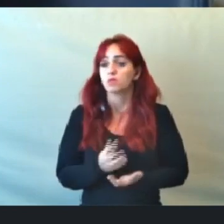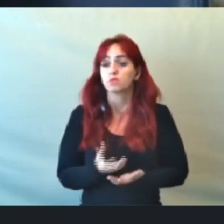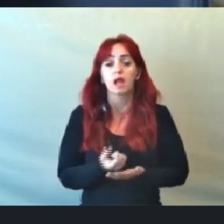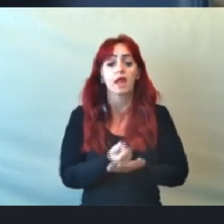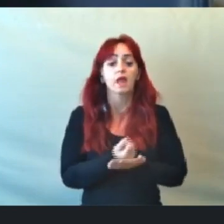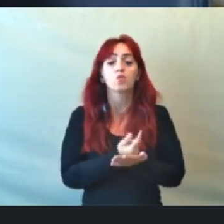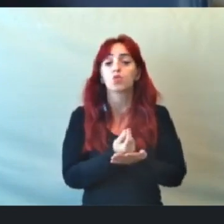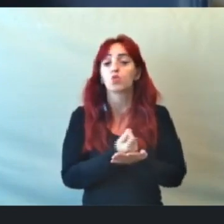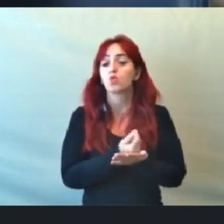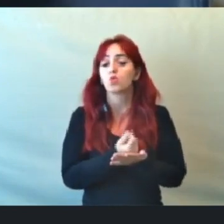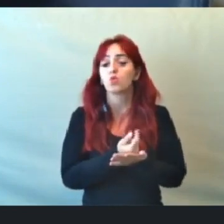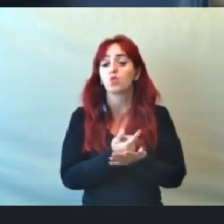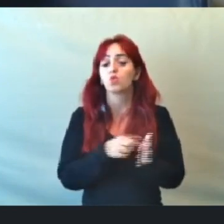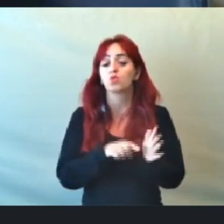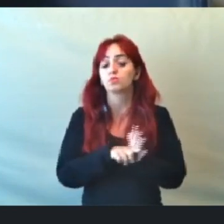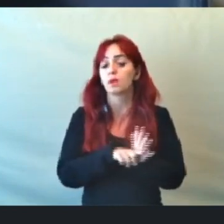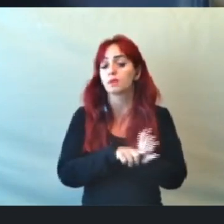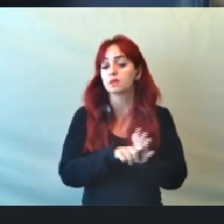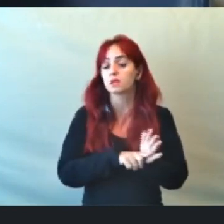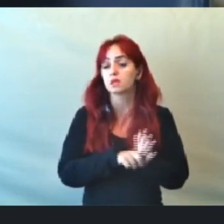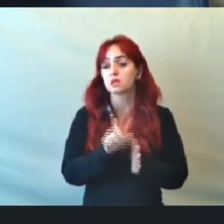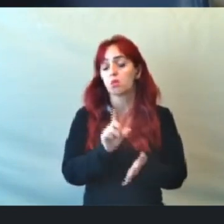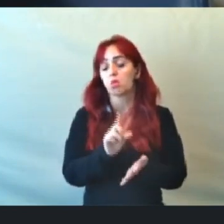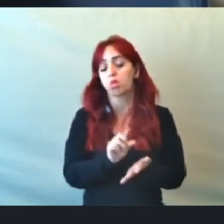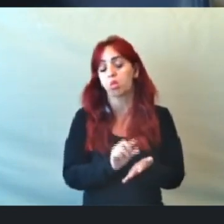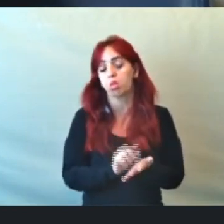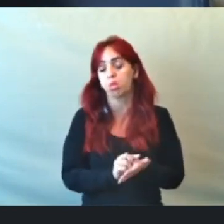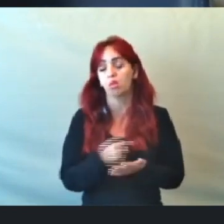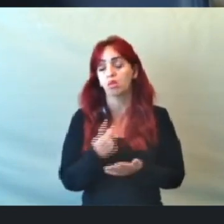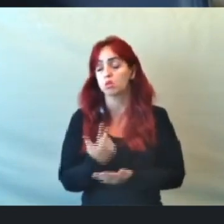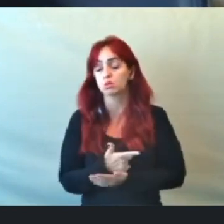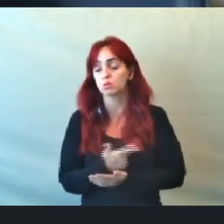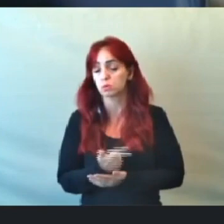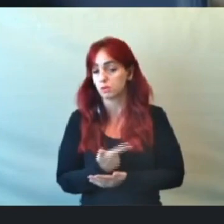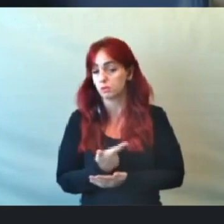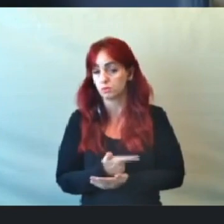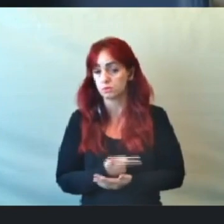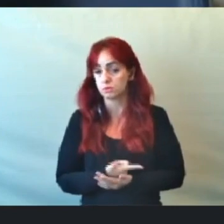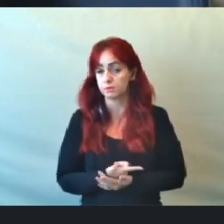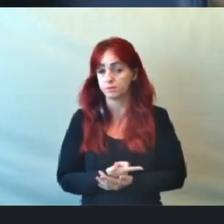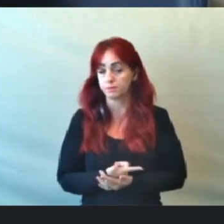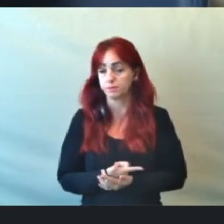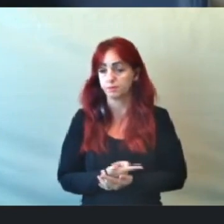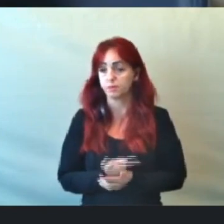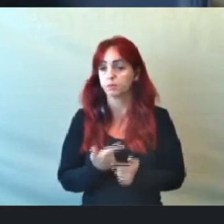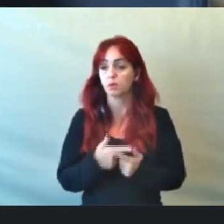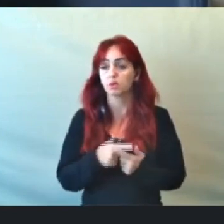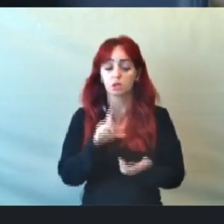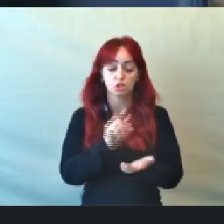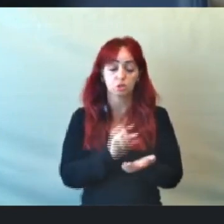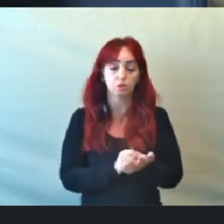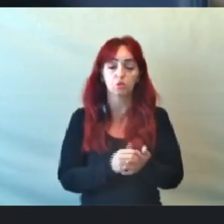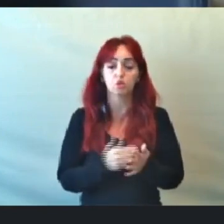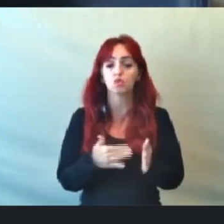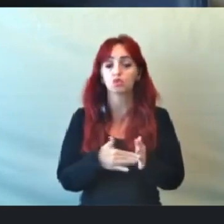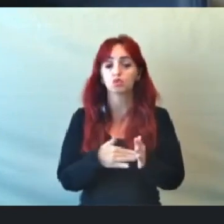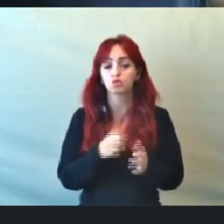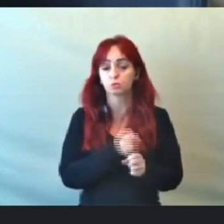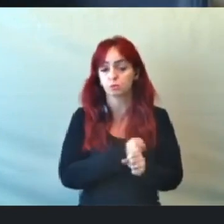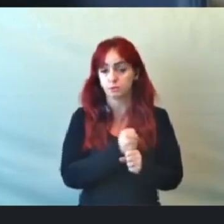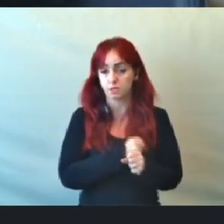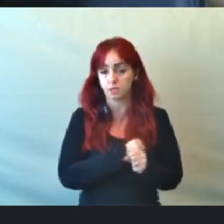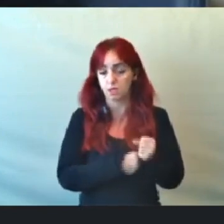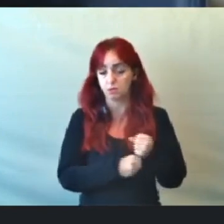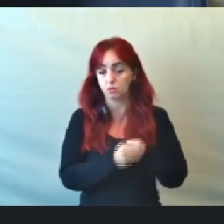caíram nos últimos anos, E nós não temos, a